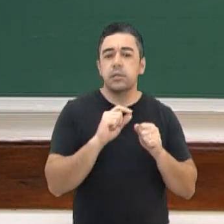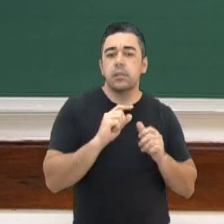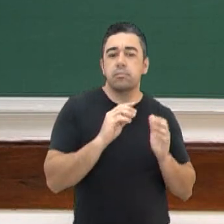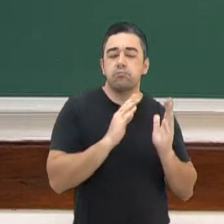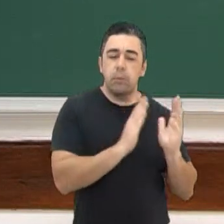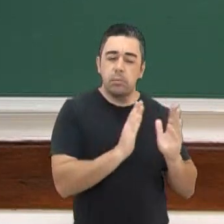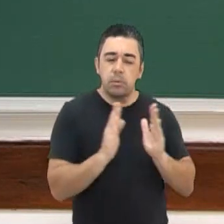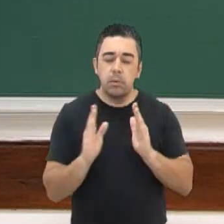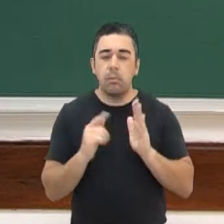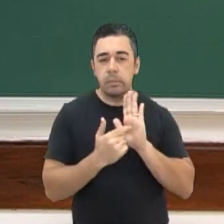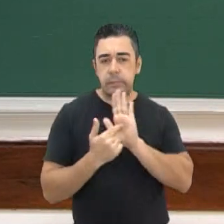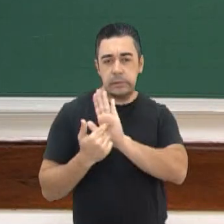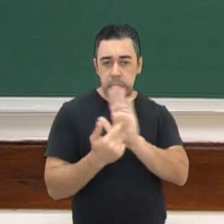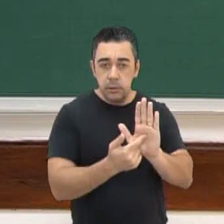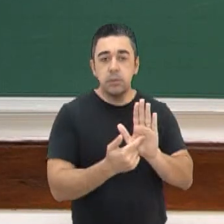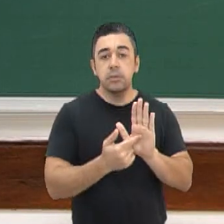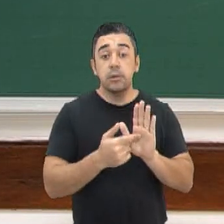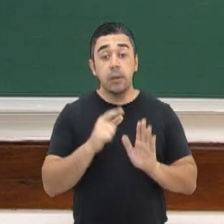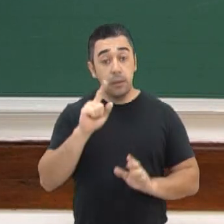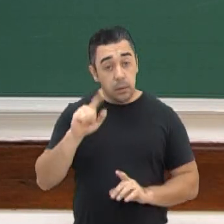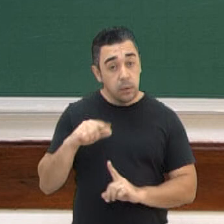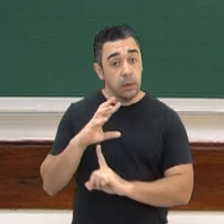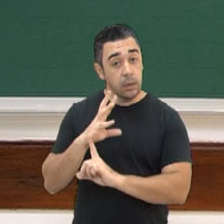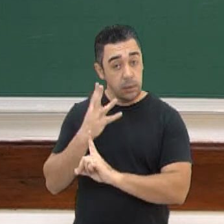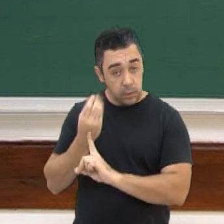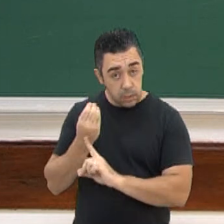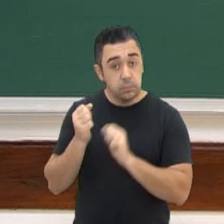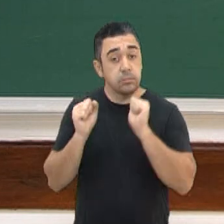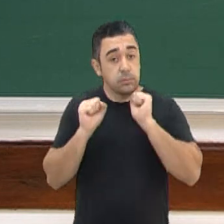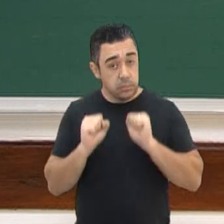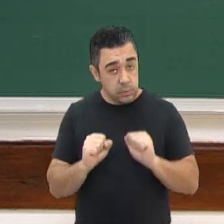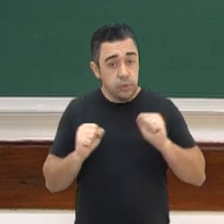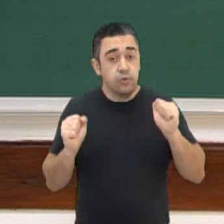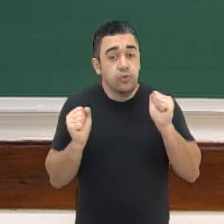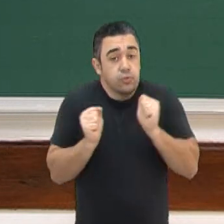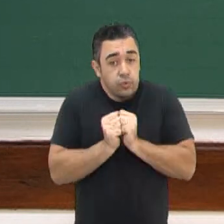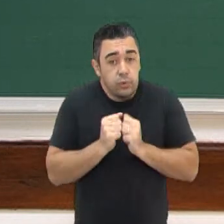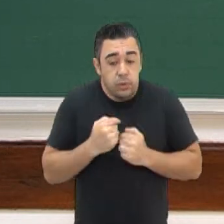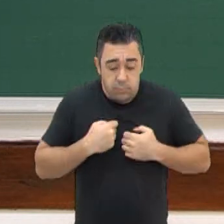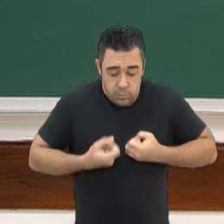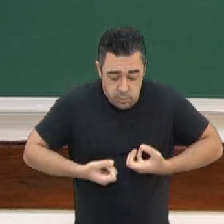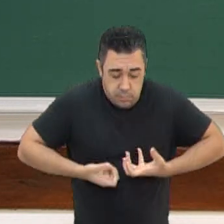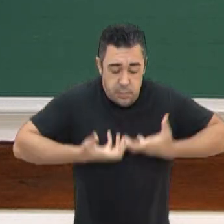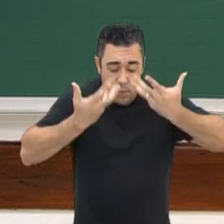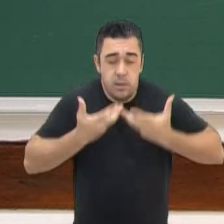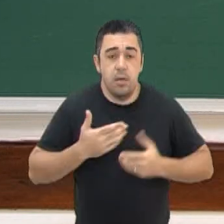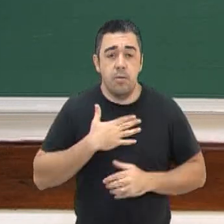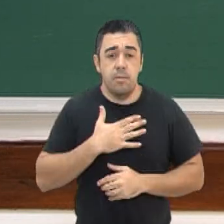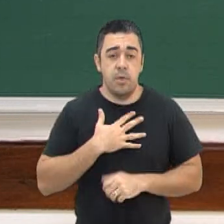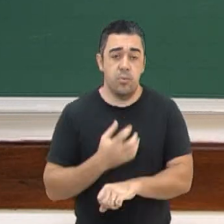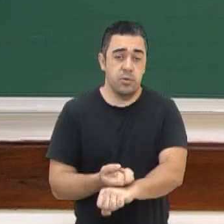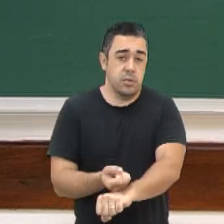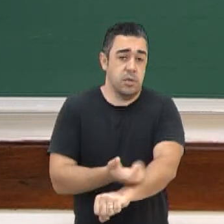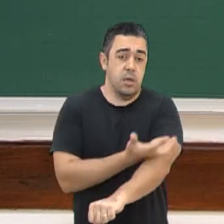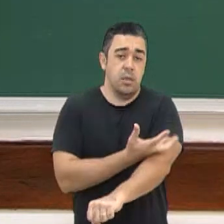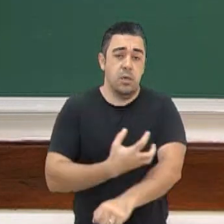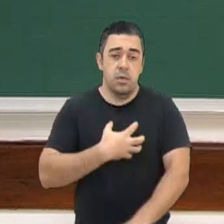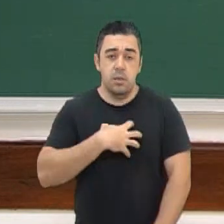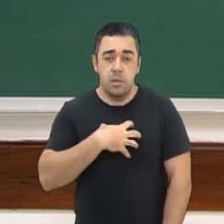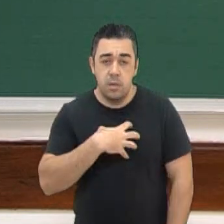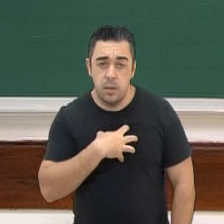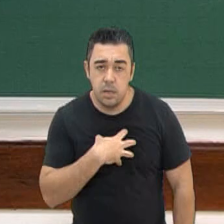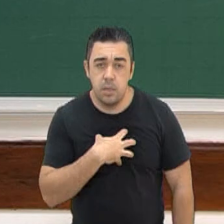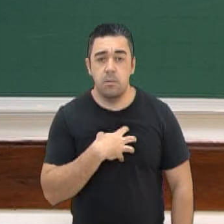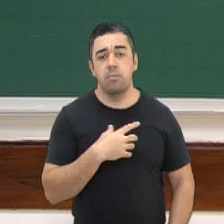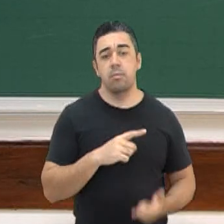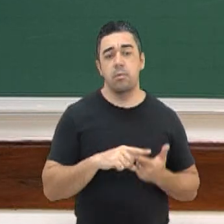apresentação, por exemplo, a arte pode estar presente na medida em que eu vou expressar os meus sentimentos, expressar o